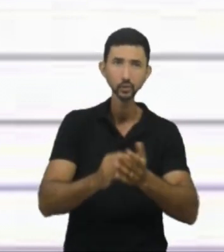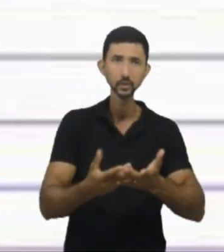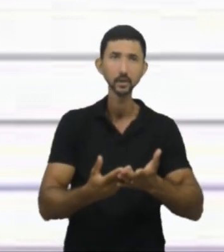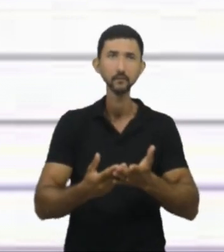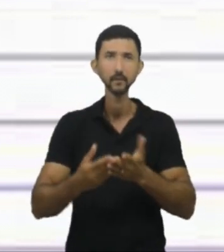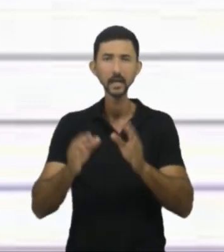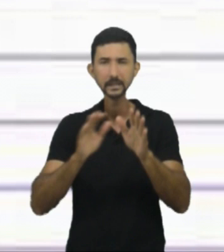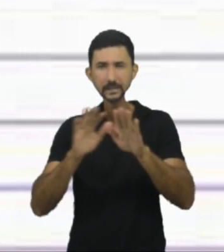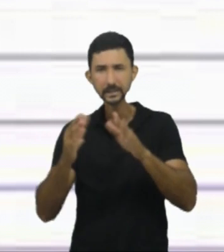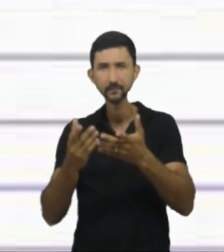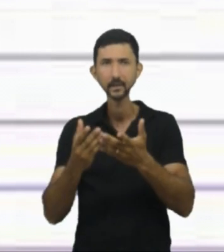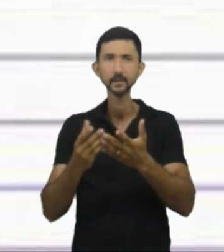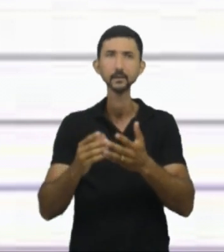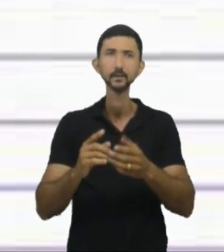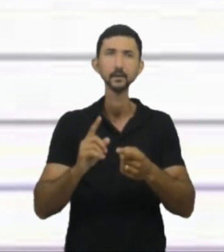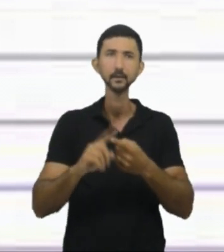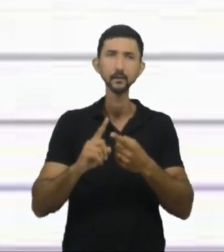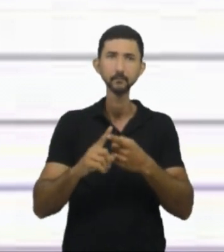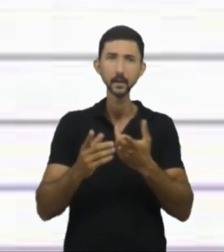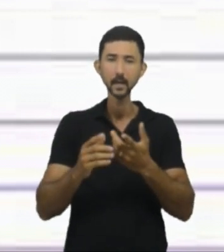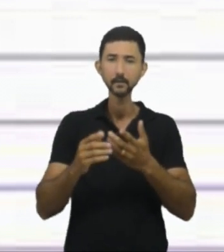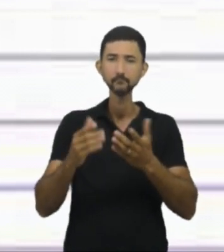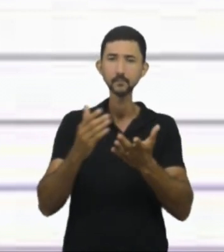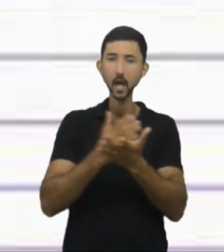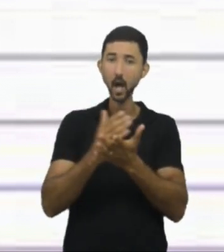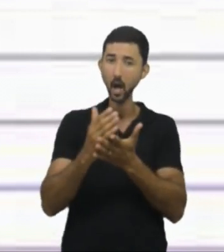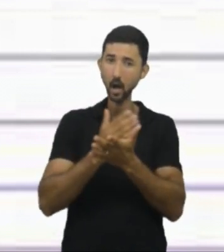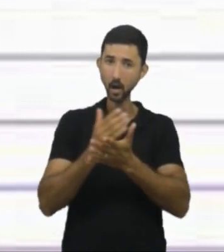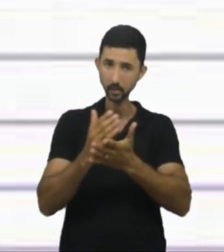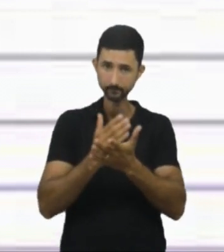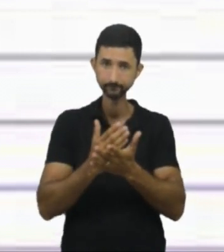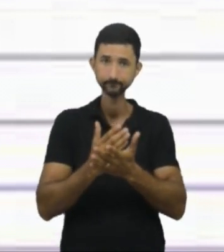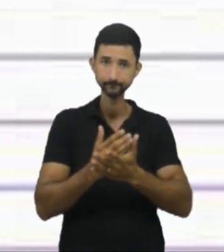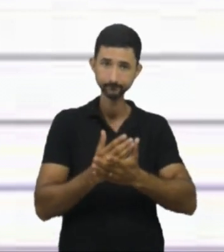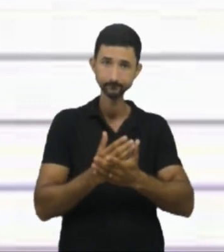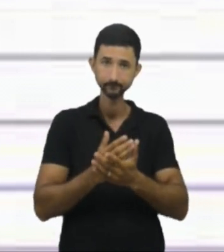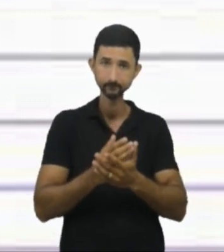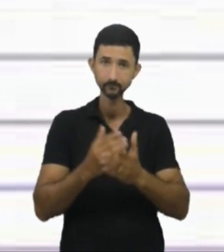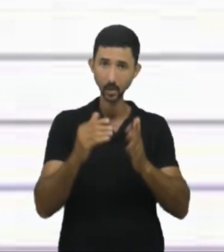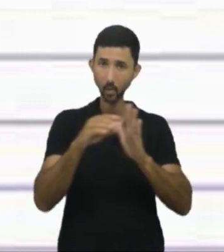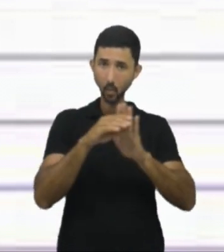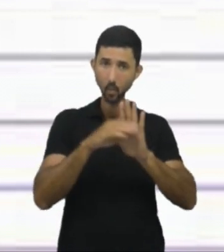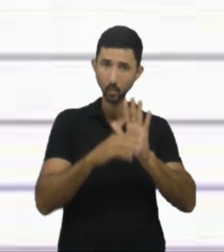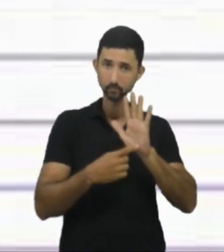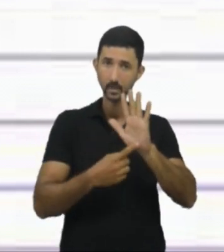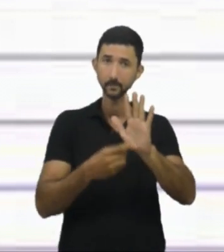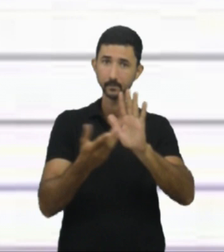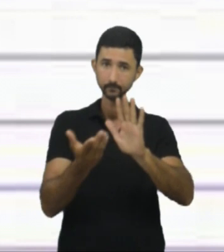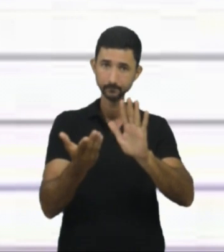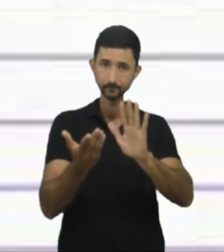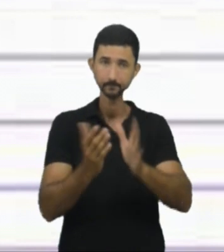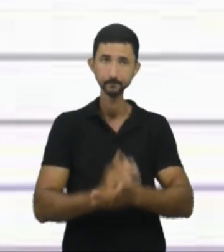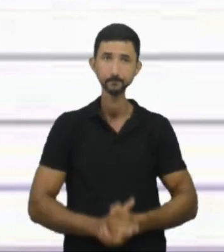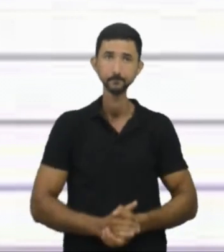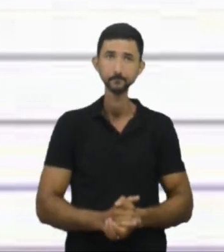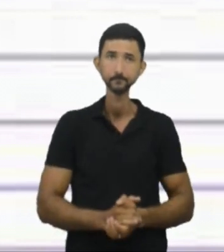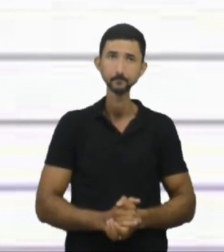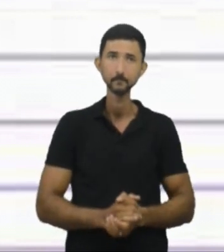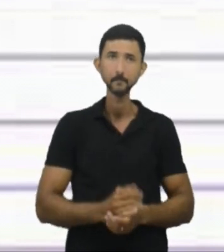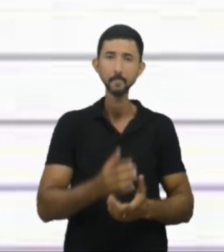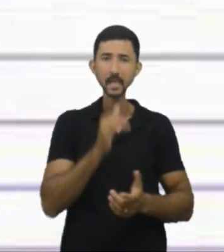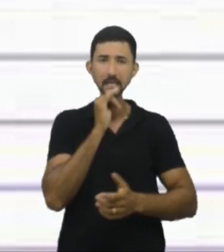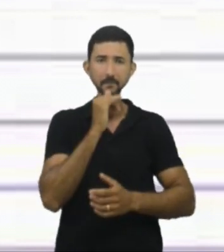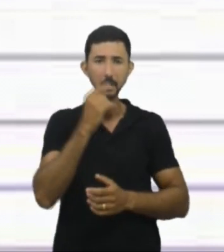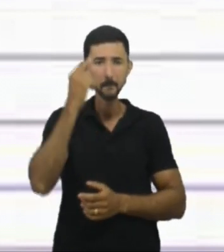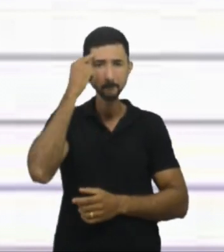aditiva, adversativa ou alternativa, que são as que acabaram de aparecer para você. Se você pensar